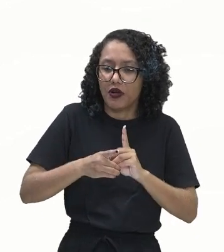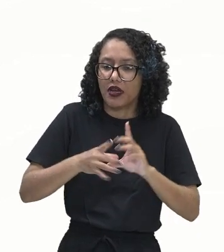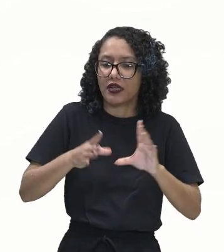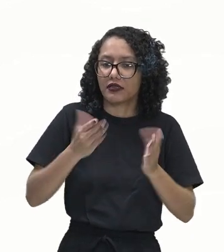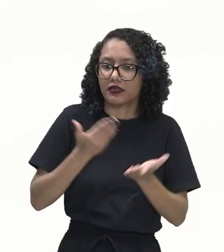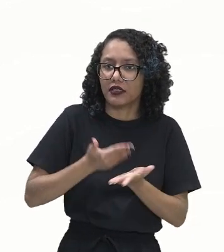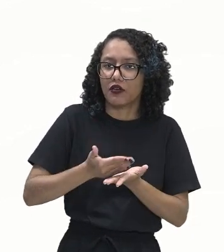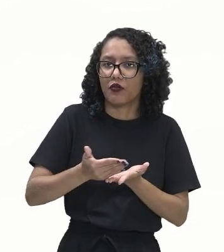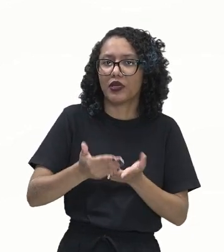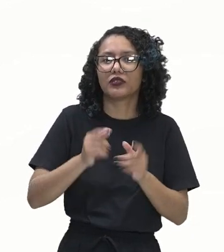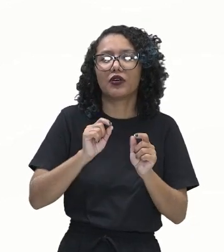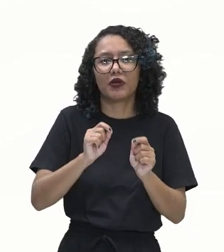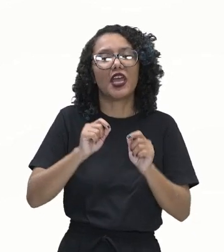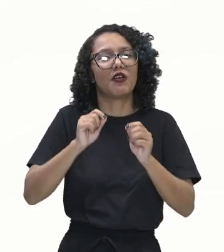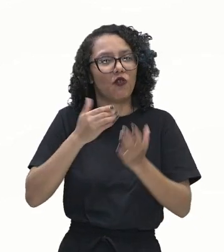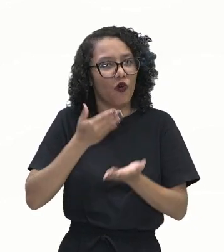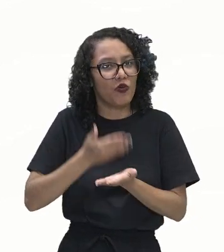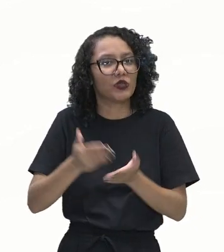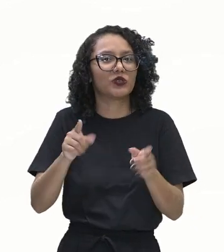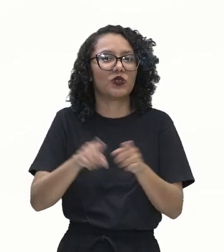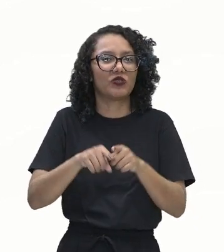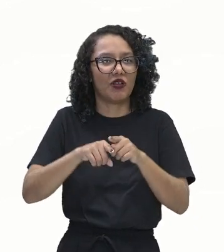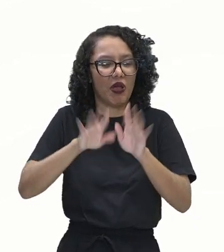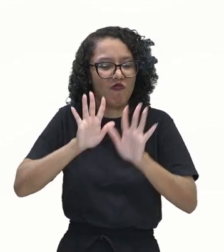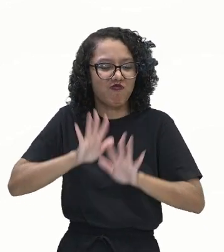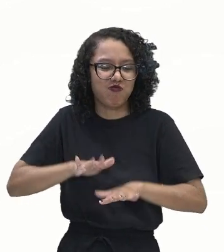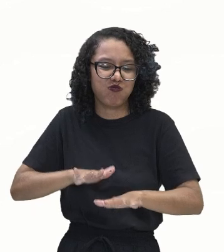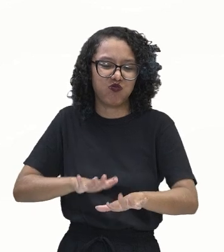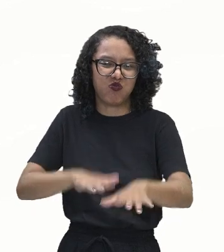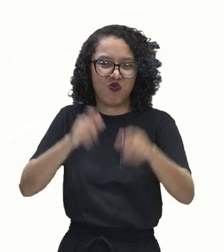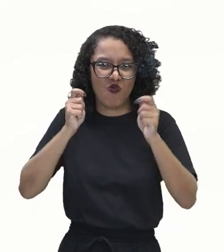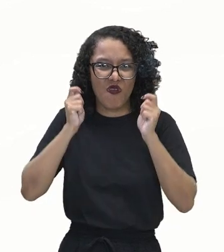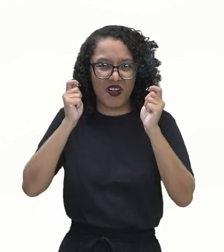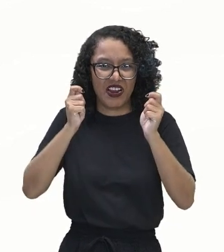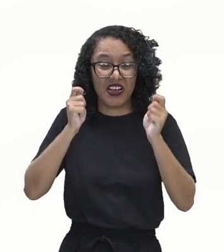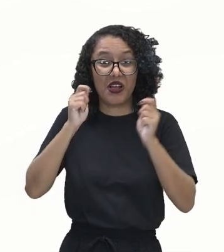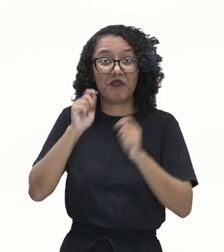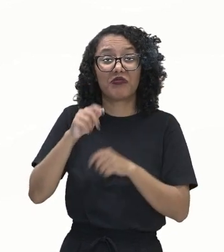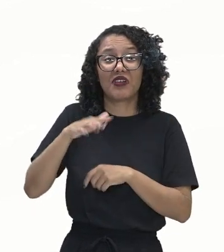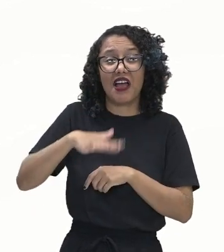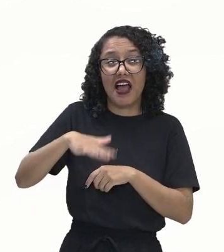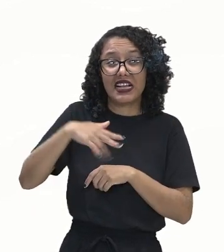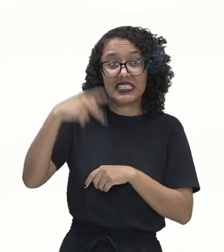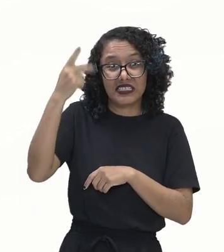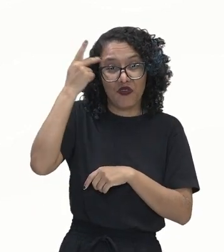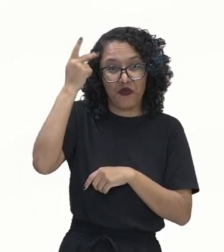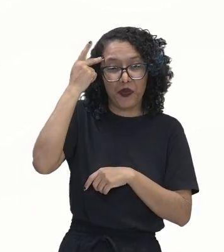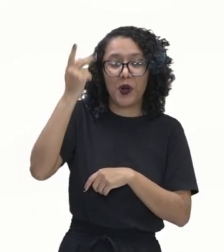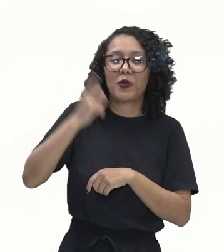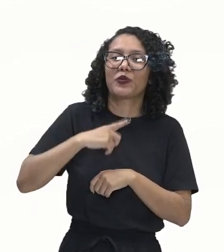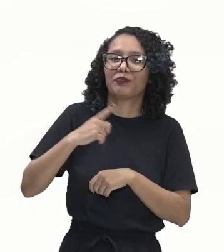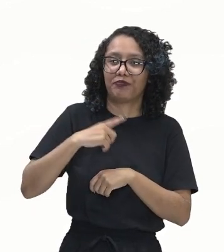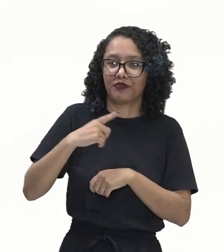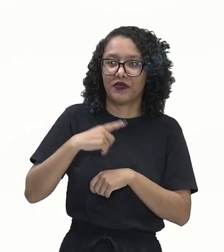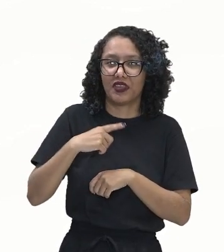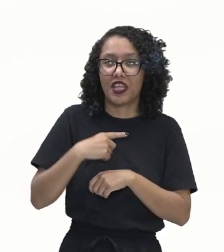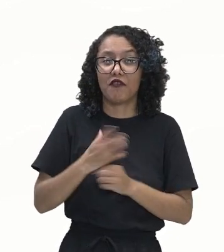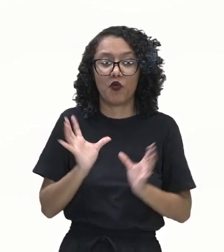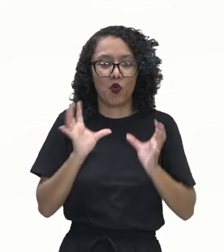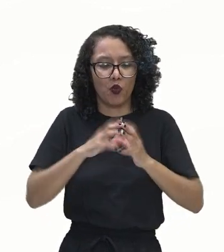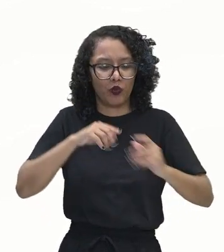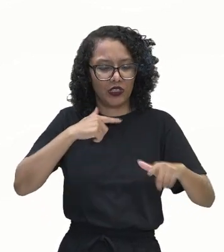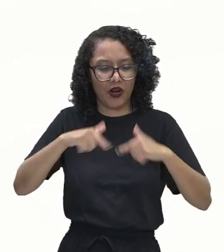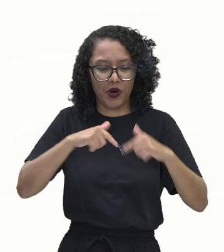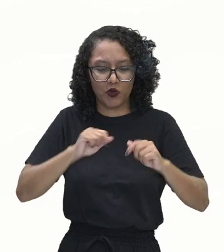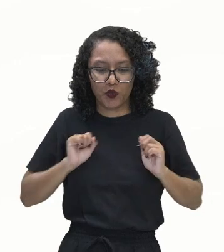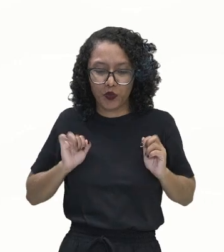houve greves massivas em São Paulo, especialmente no ABC Paulista, onde vários operários se mobilizaram